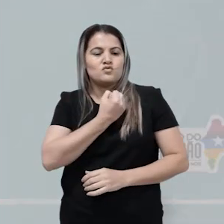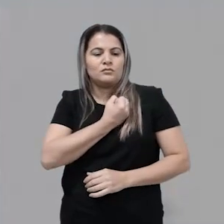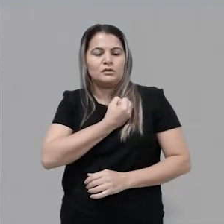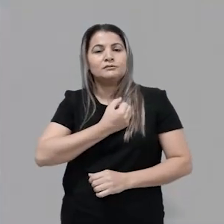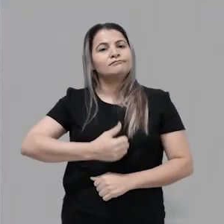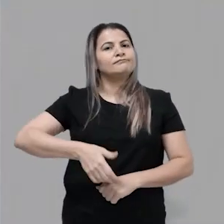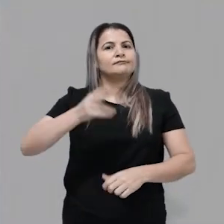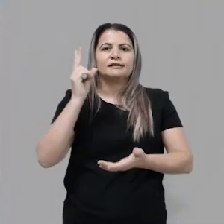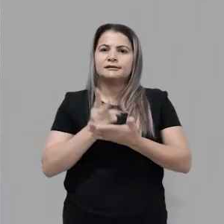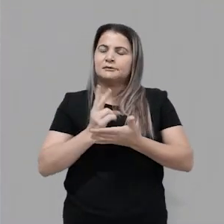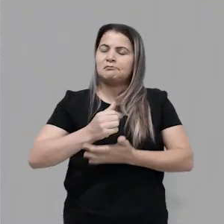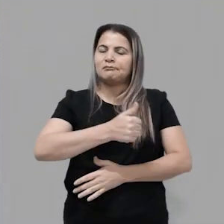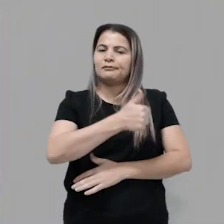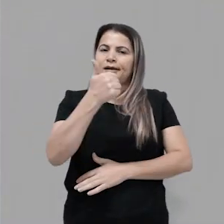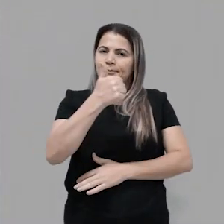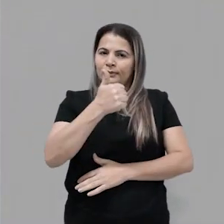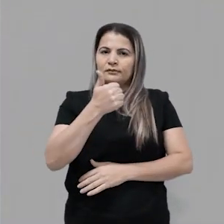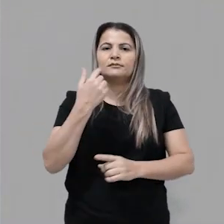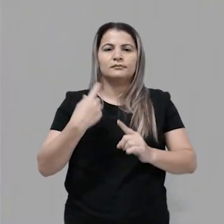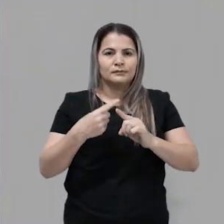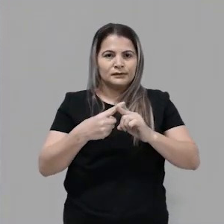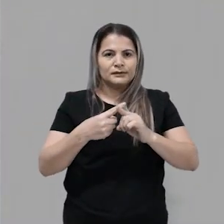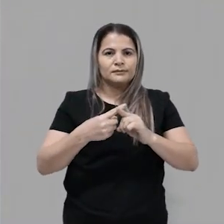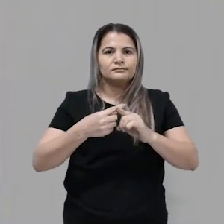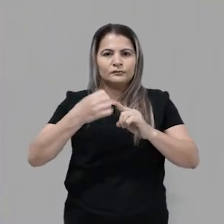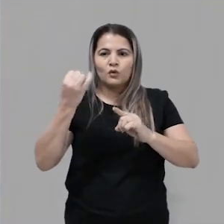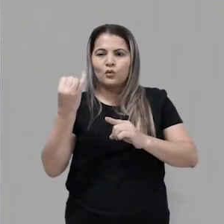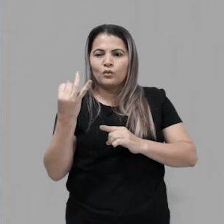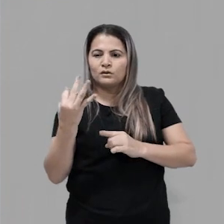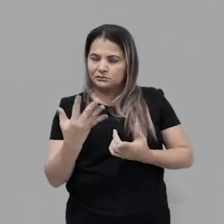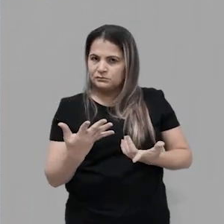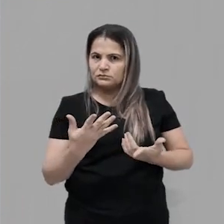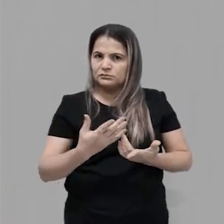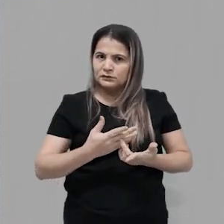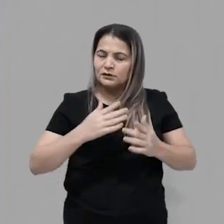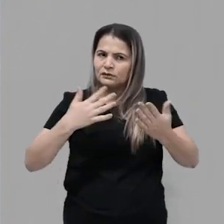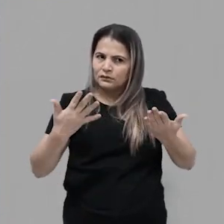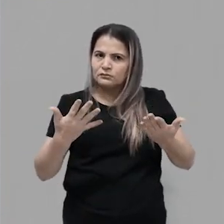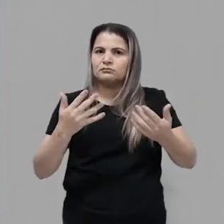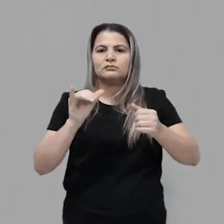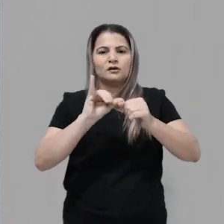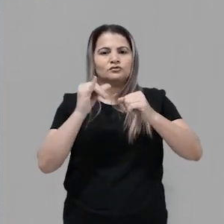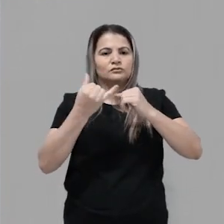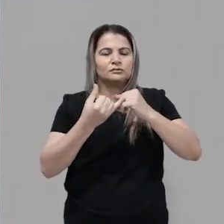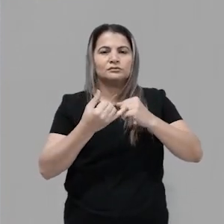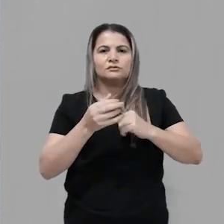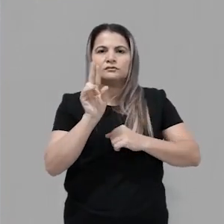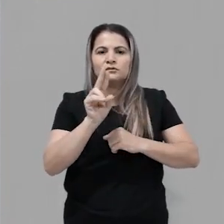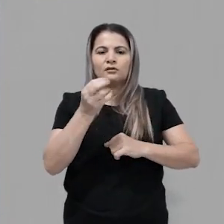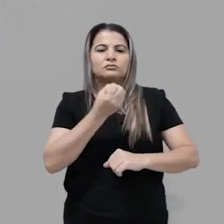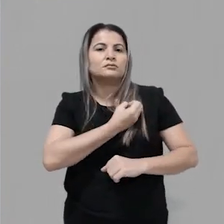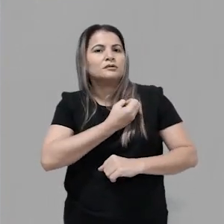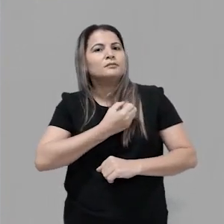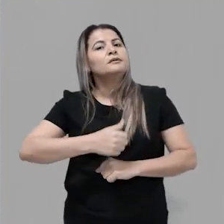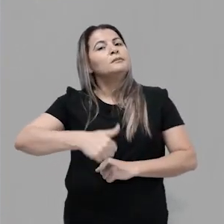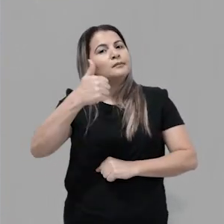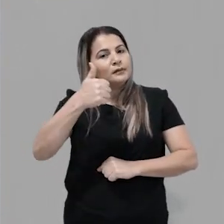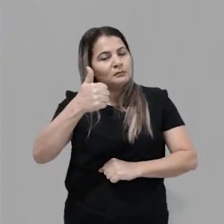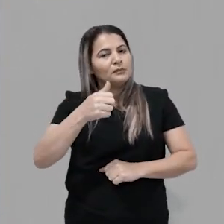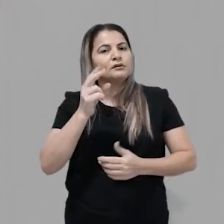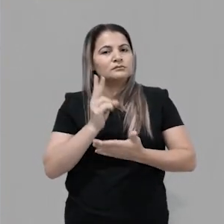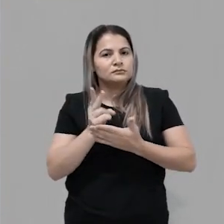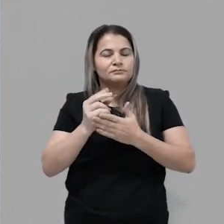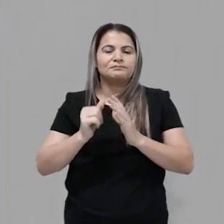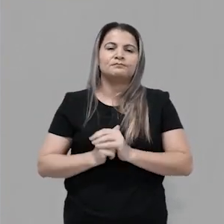Então, o número vem primeiro porque o número determina quantidade. Tá? Quando a gente fala de característica, a nossa ordem é essa aqui.